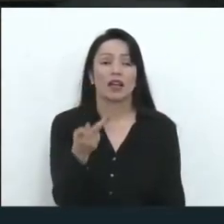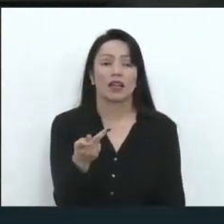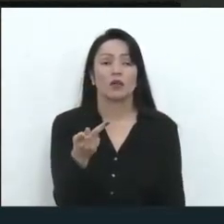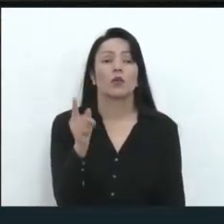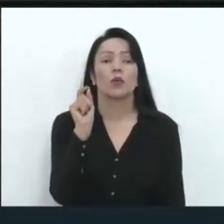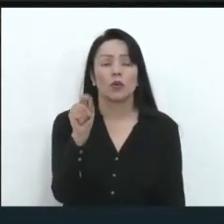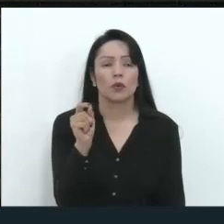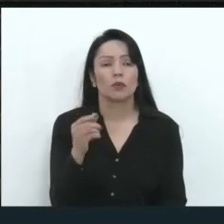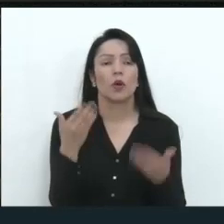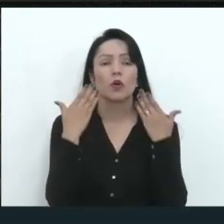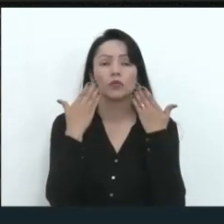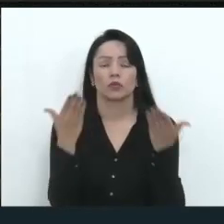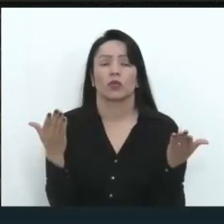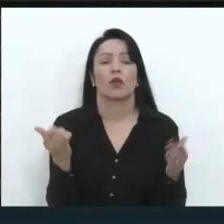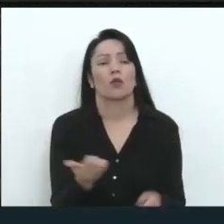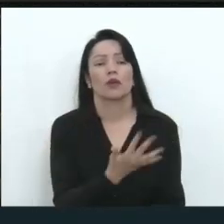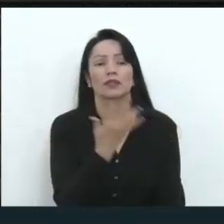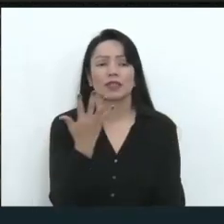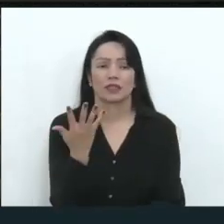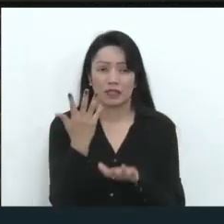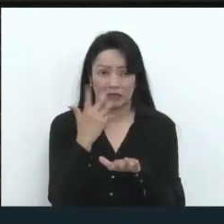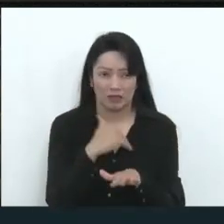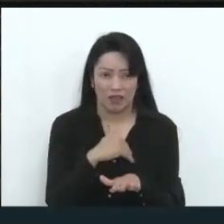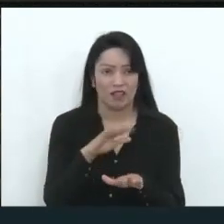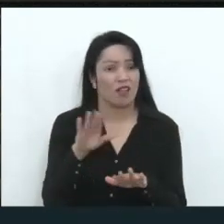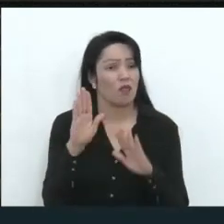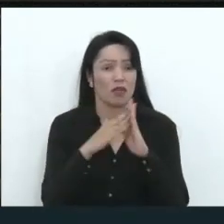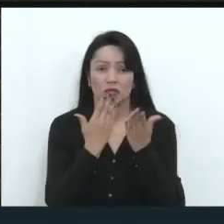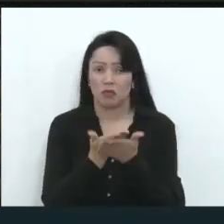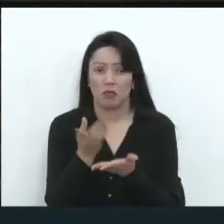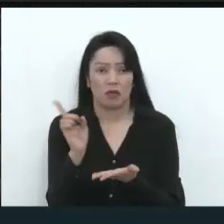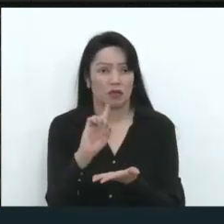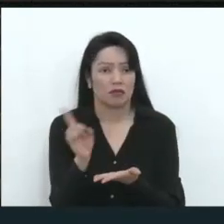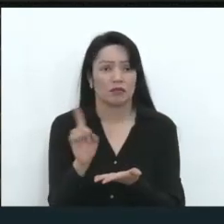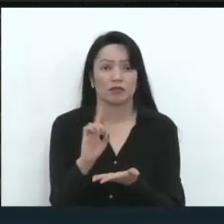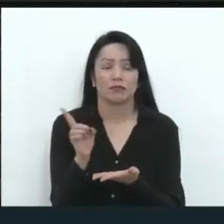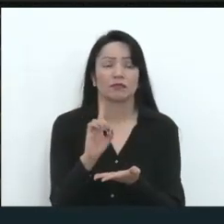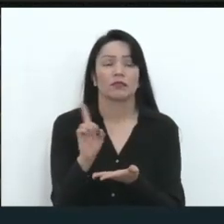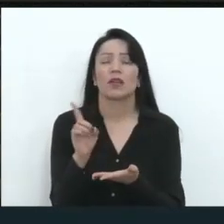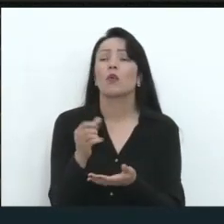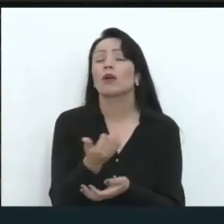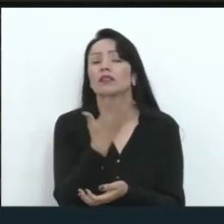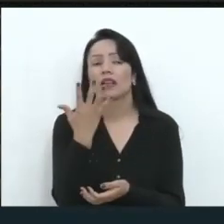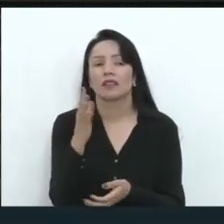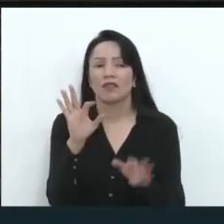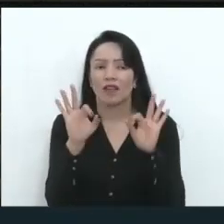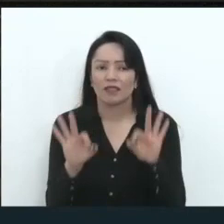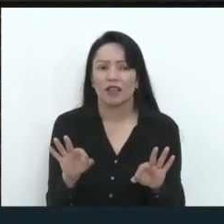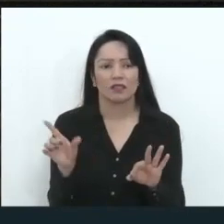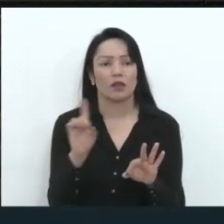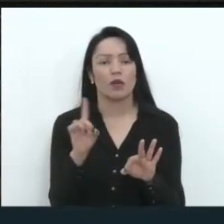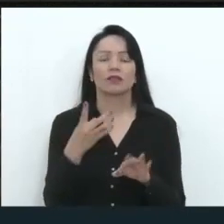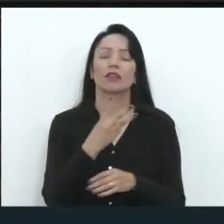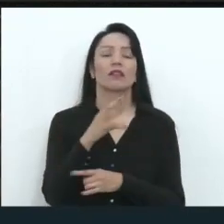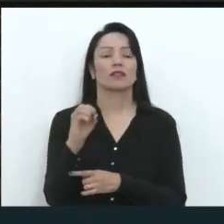expõem um número de crianças fora da sala de aula que não é o número real, em torno aí de